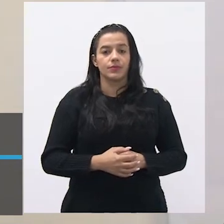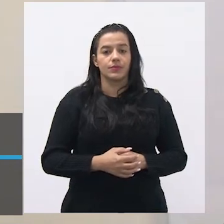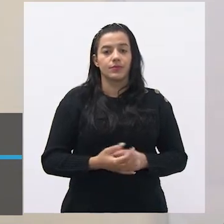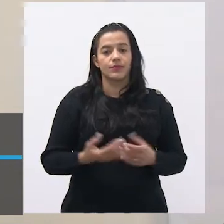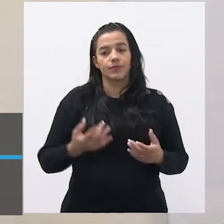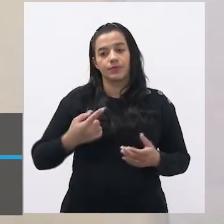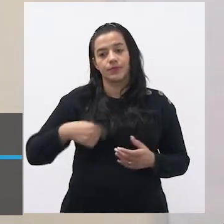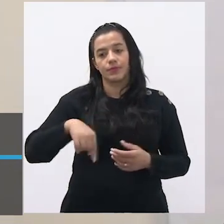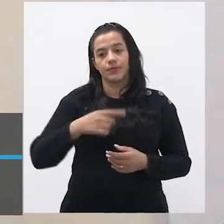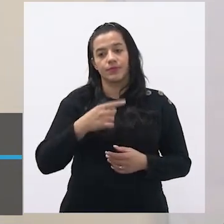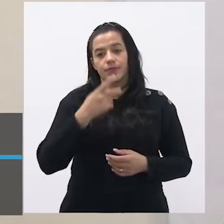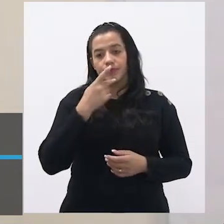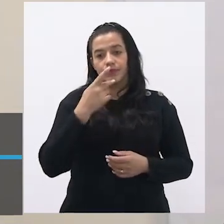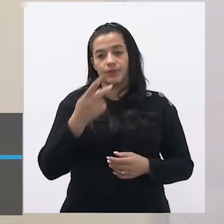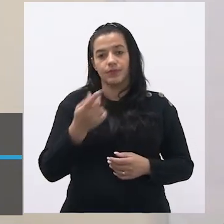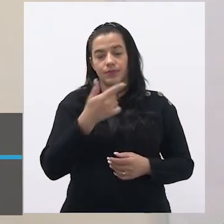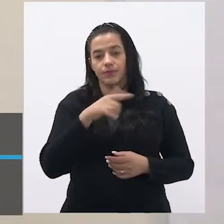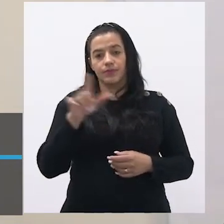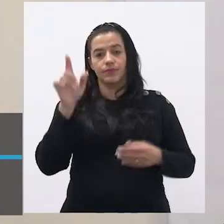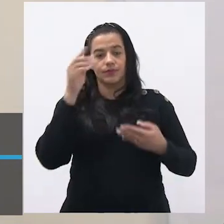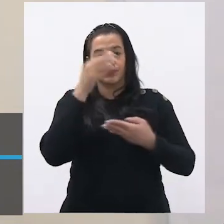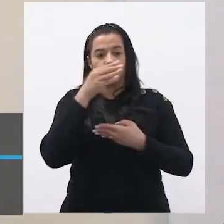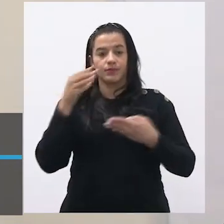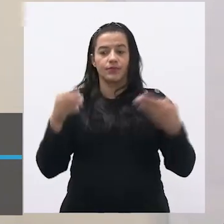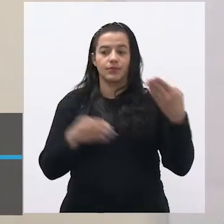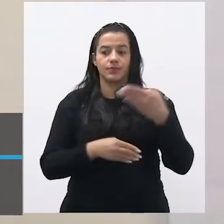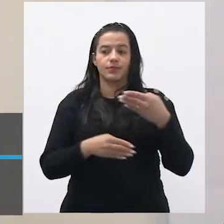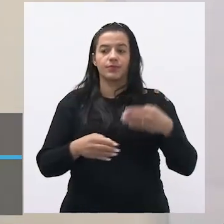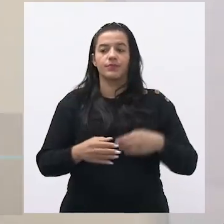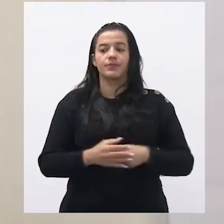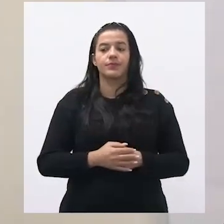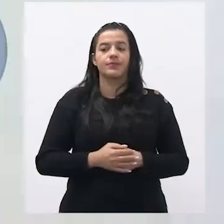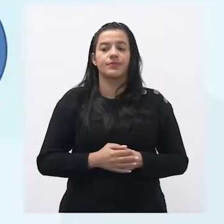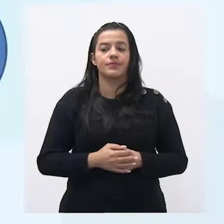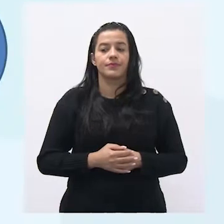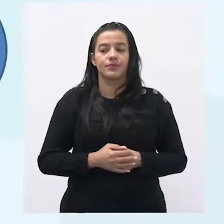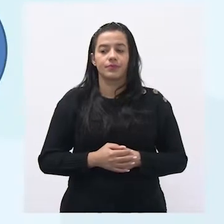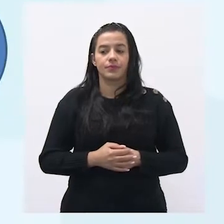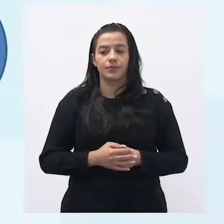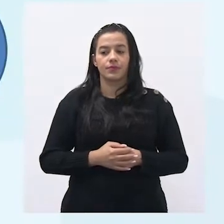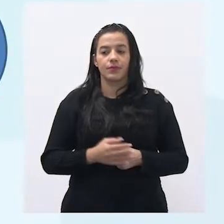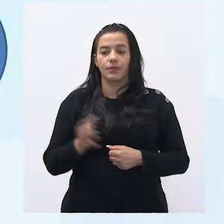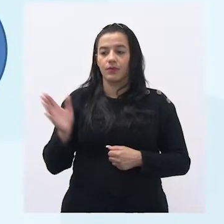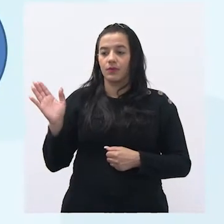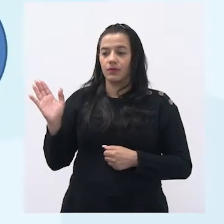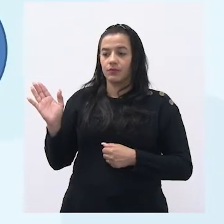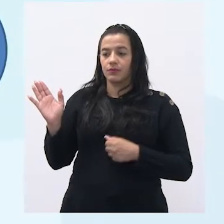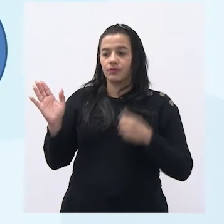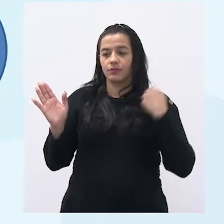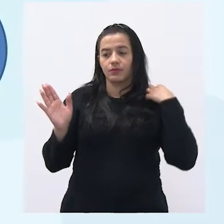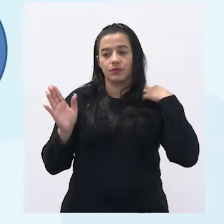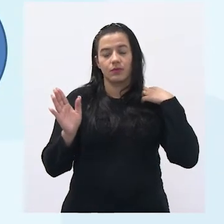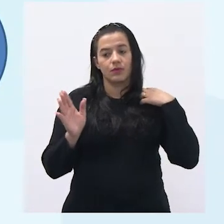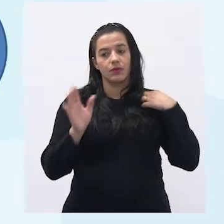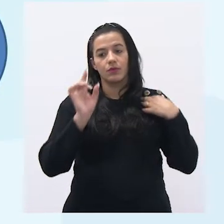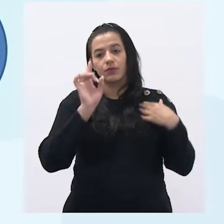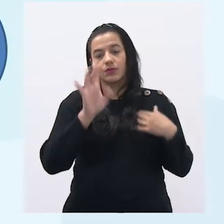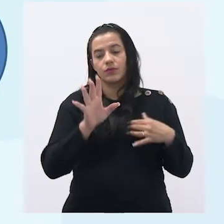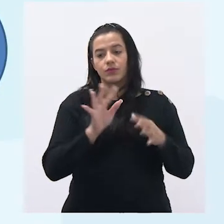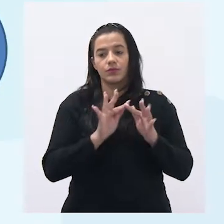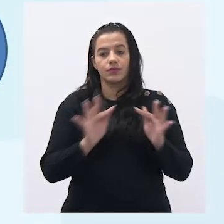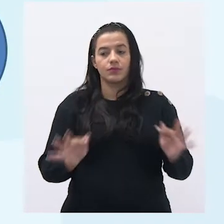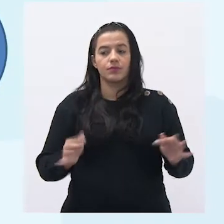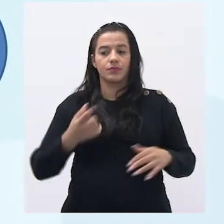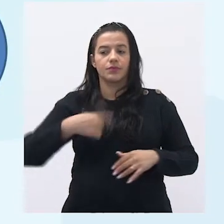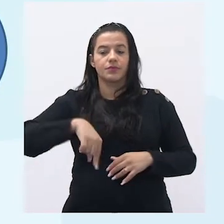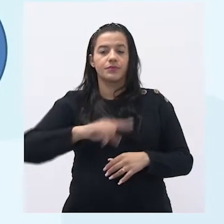eu passo para o próximo slide, por favor. Então, essa é uma síntese só do que nós vamos falar, né? E